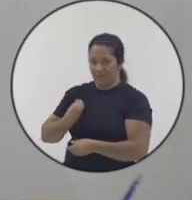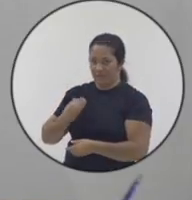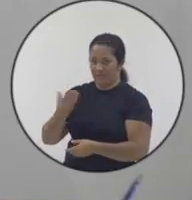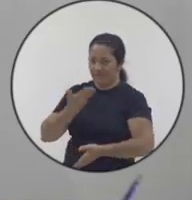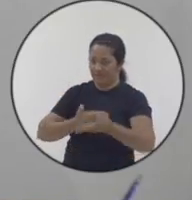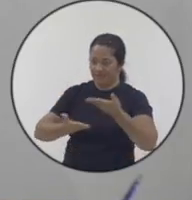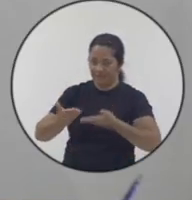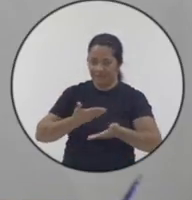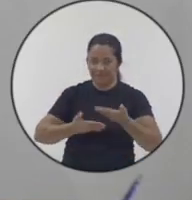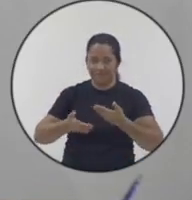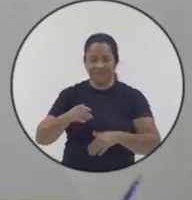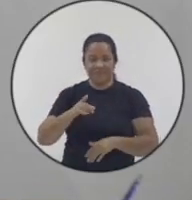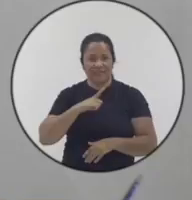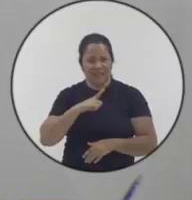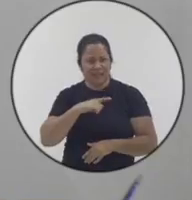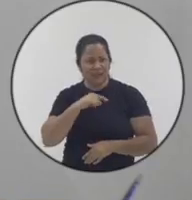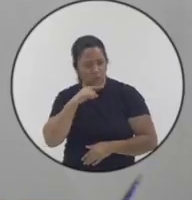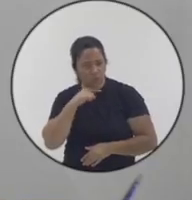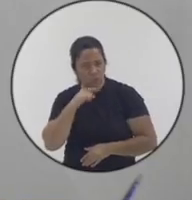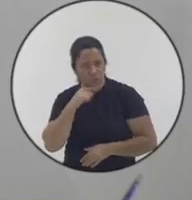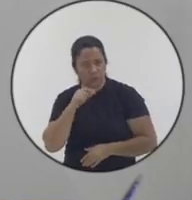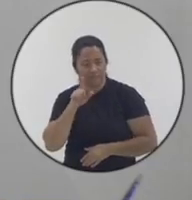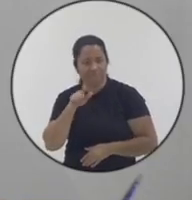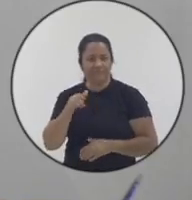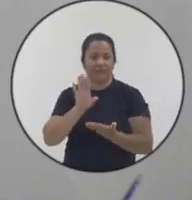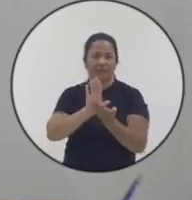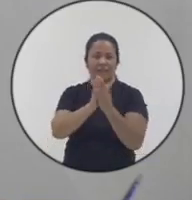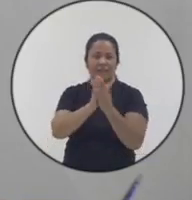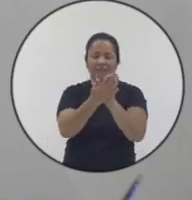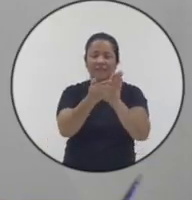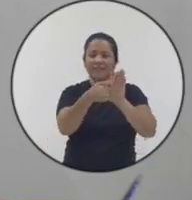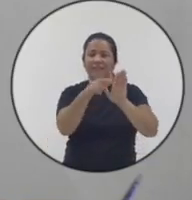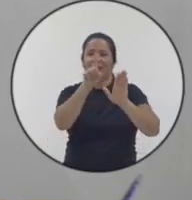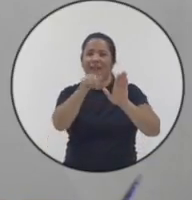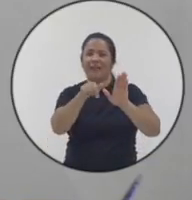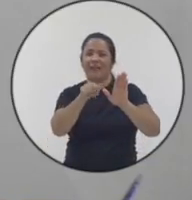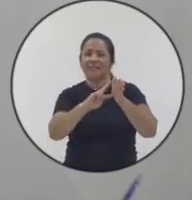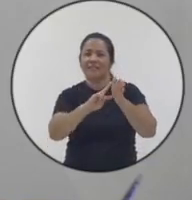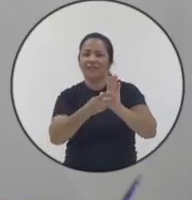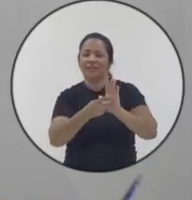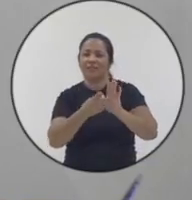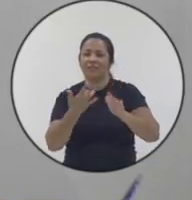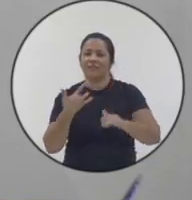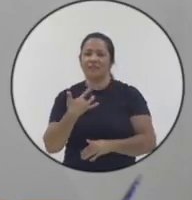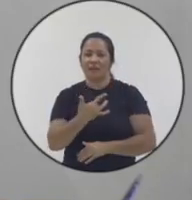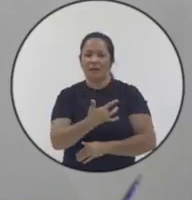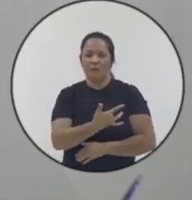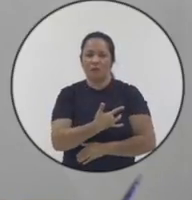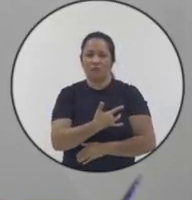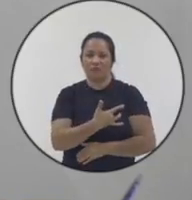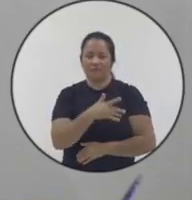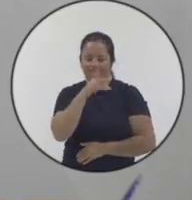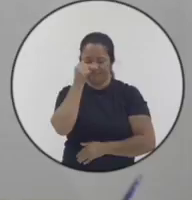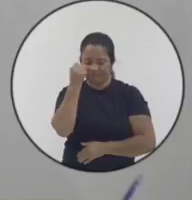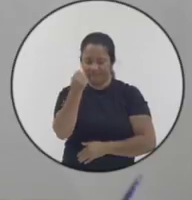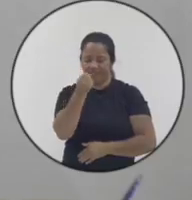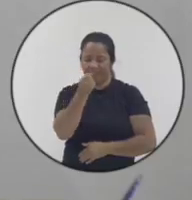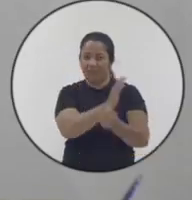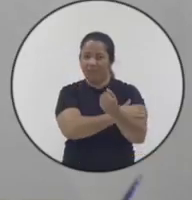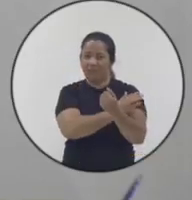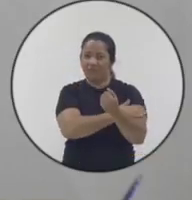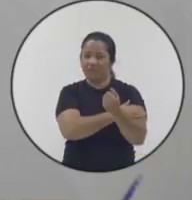se alguém tem alguma dúvida, é isso. Ser trans é ser saudável e com uma saúde que esbanja,